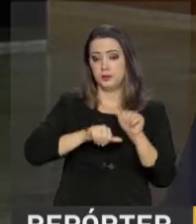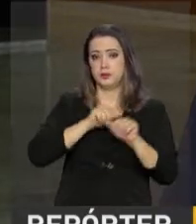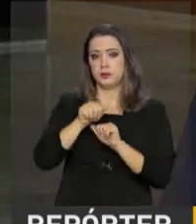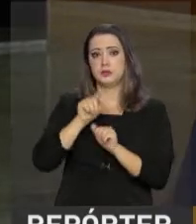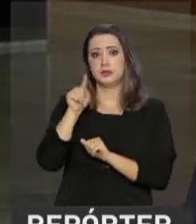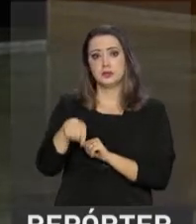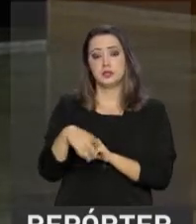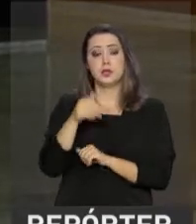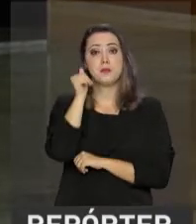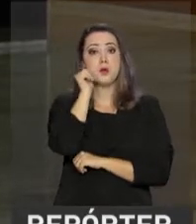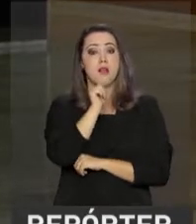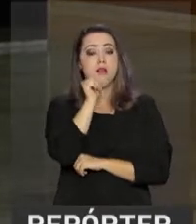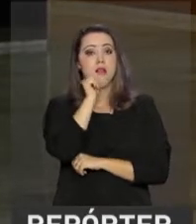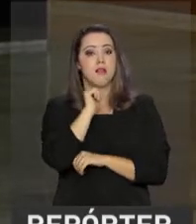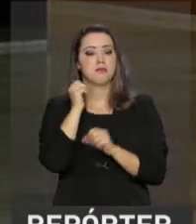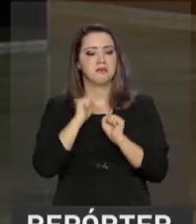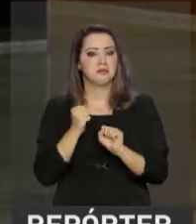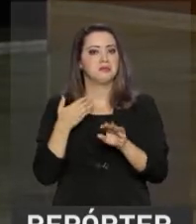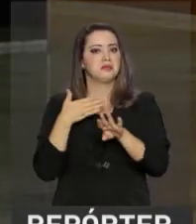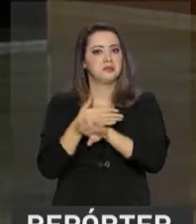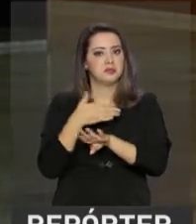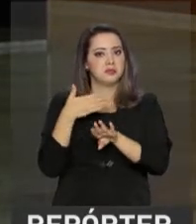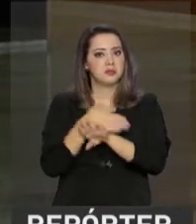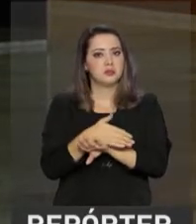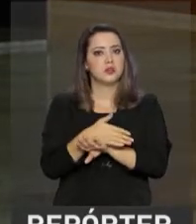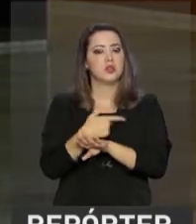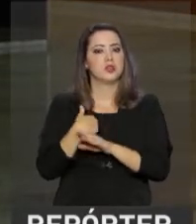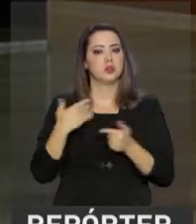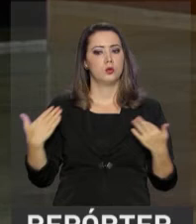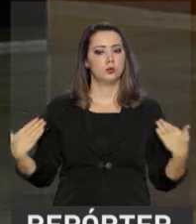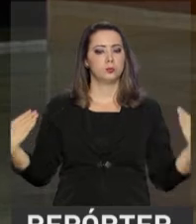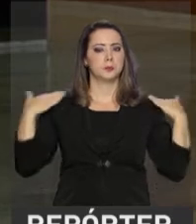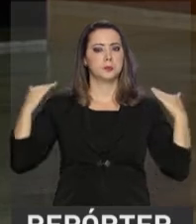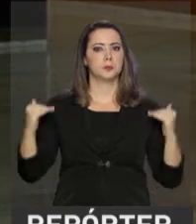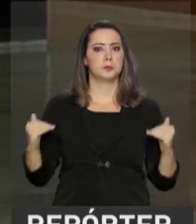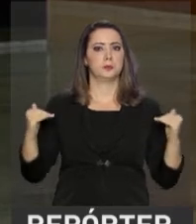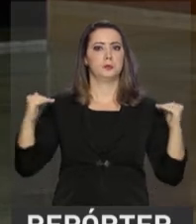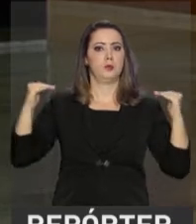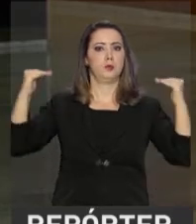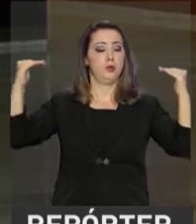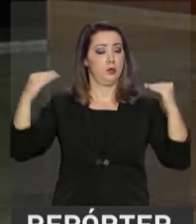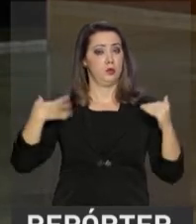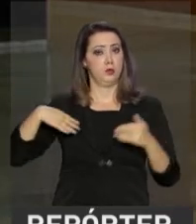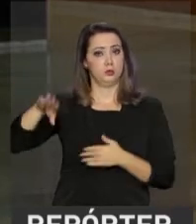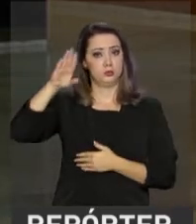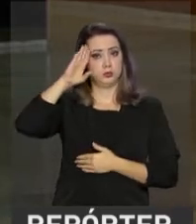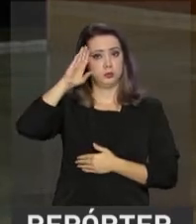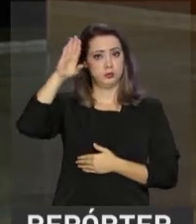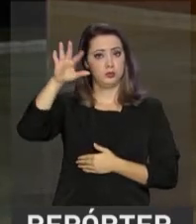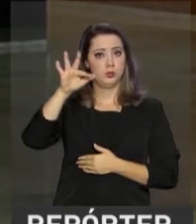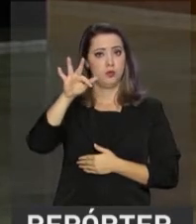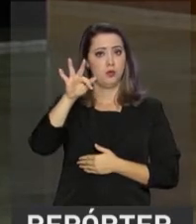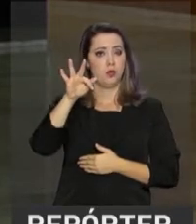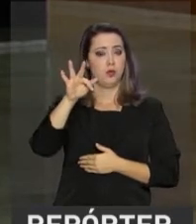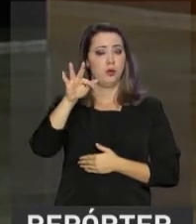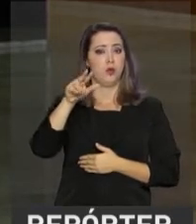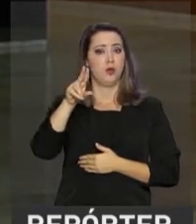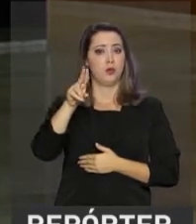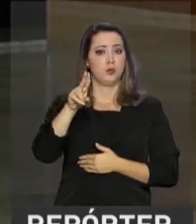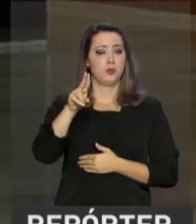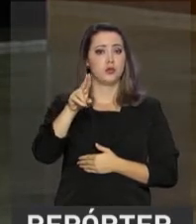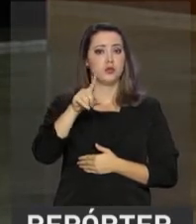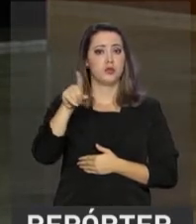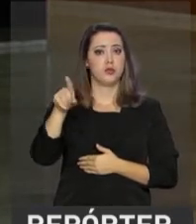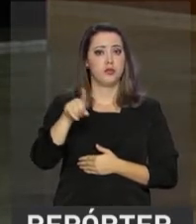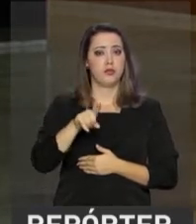de mulheres ingressarem no corpo de fuzileiros navais até a sanção de staley pelo presidente